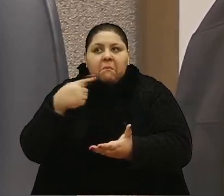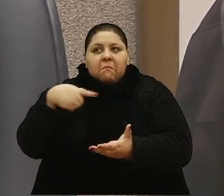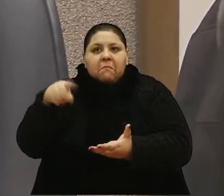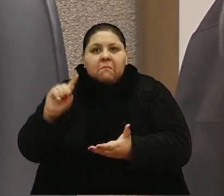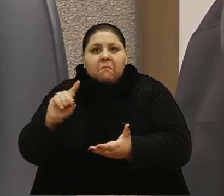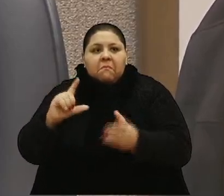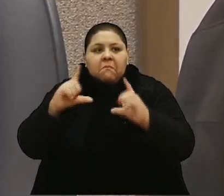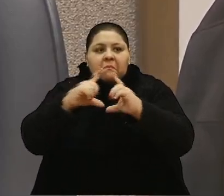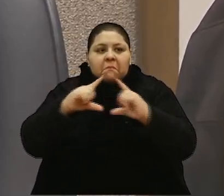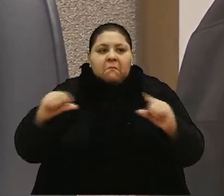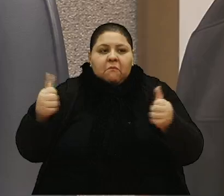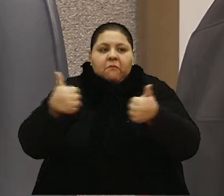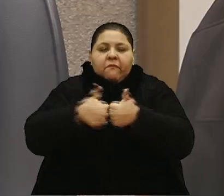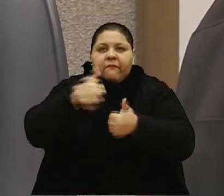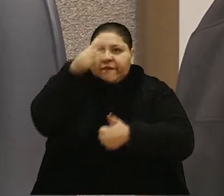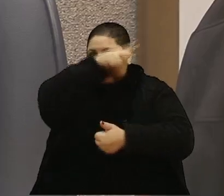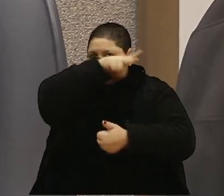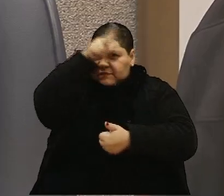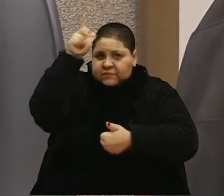prefeito, junto